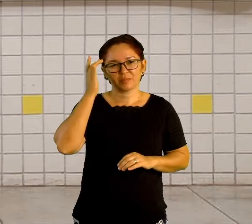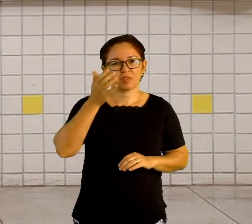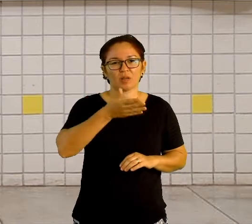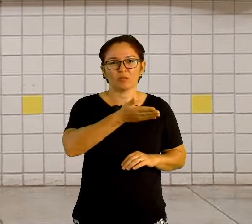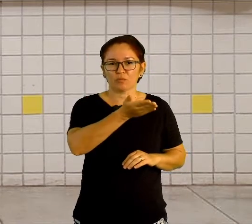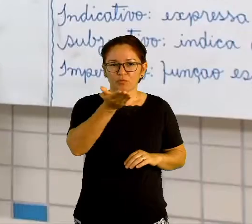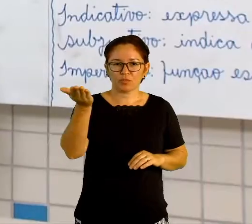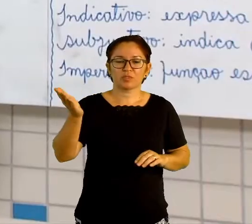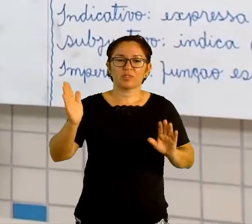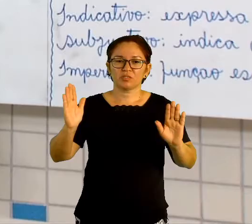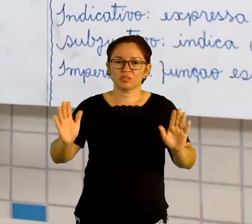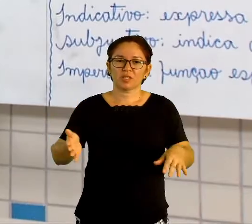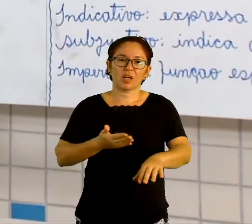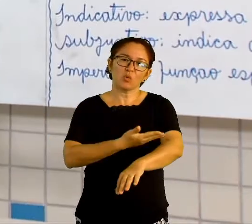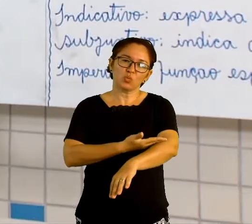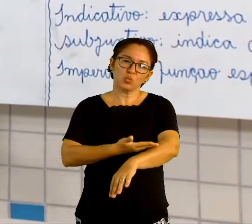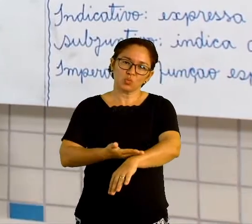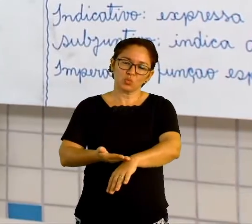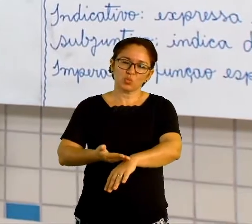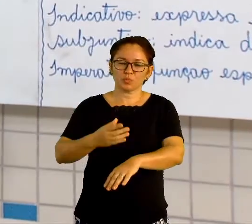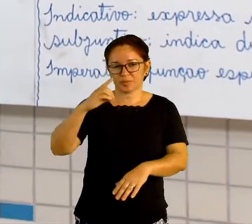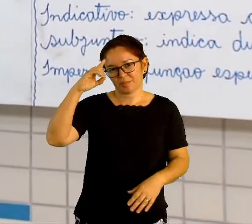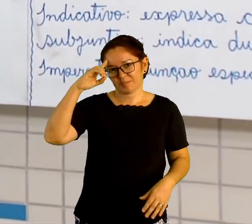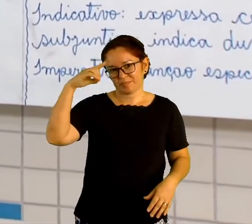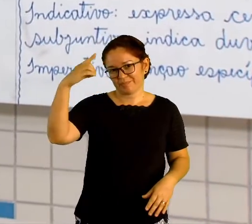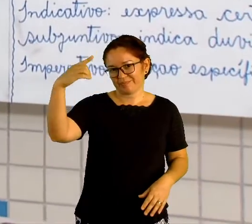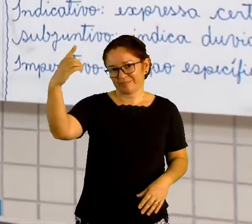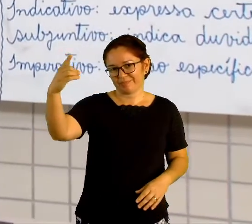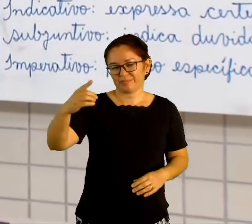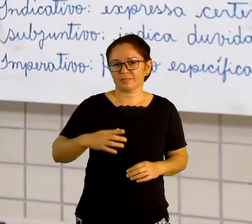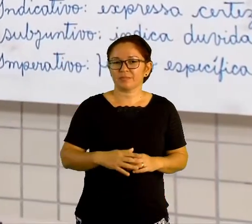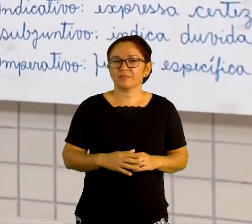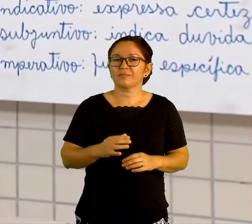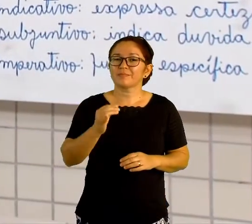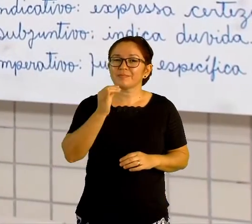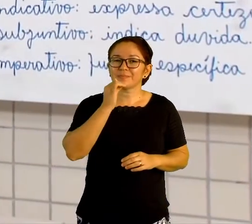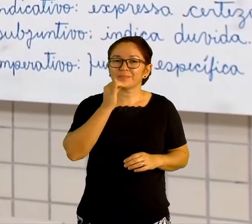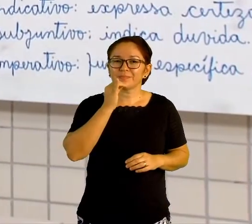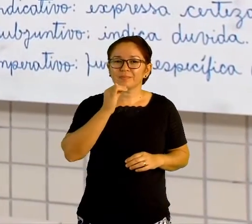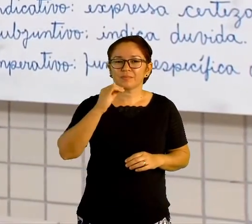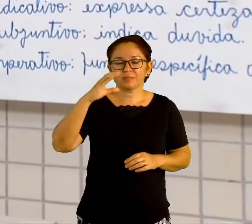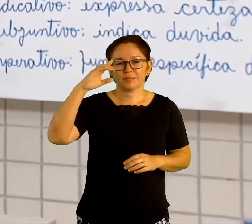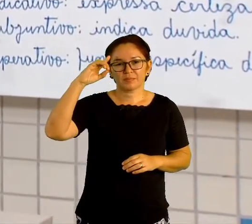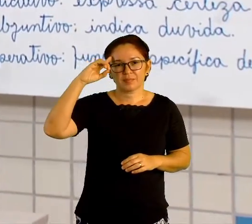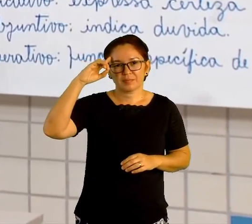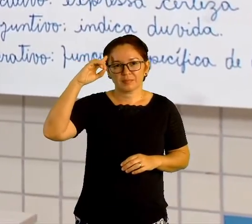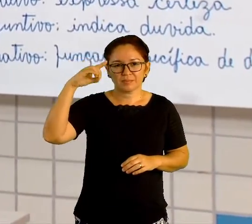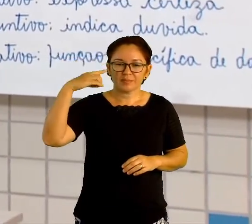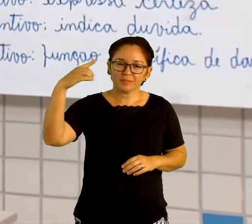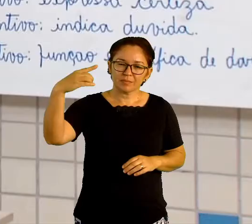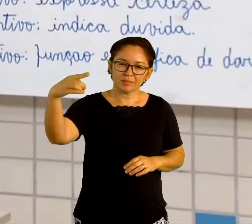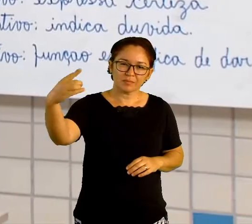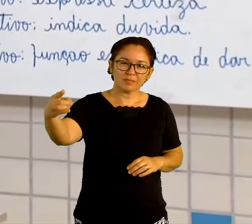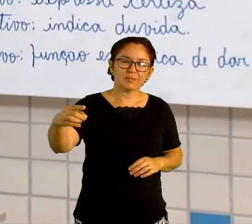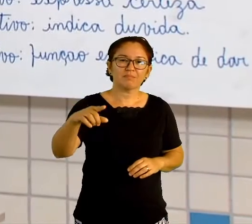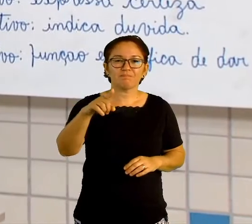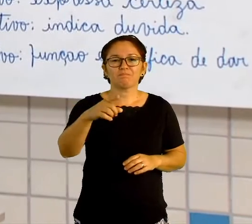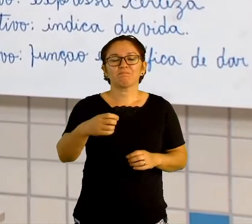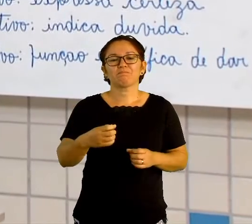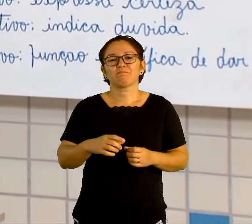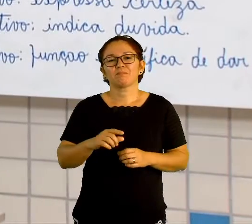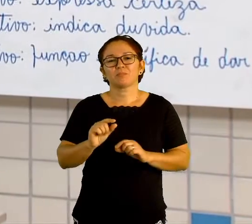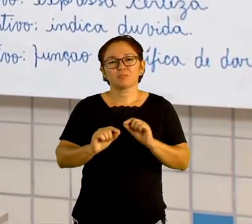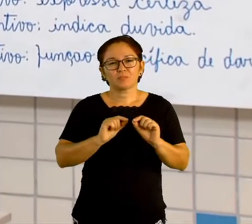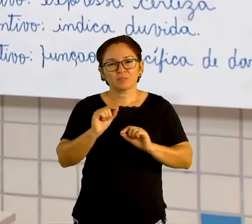dia a dia, pois o tempo todo nós estamos recebendo a notícia de uma forma ou de outra. Então, o